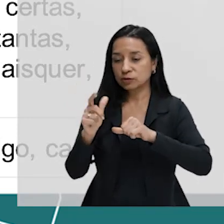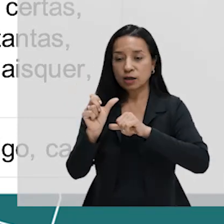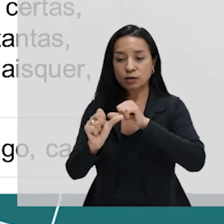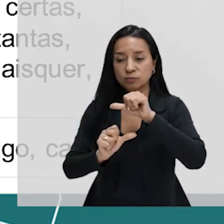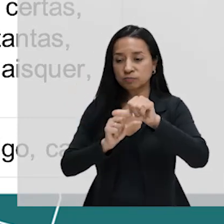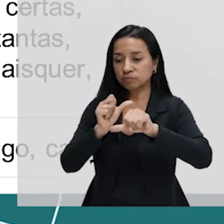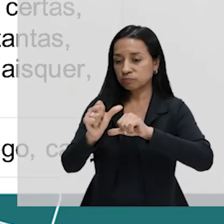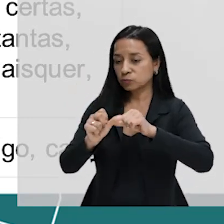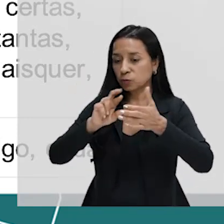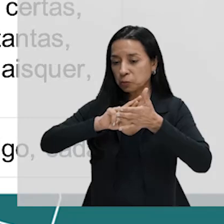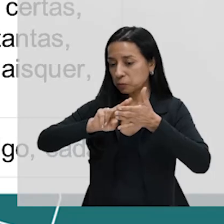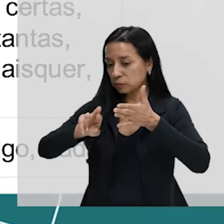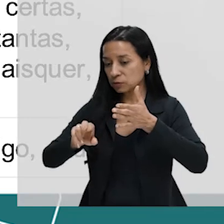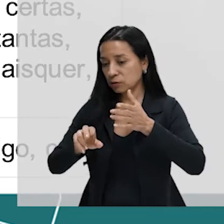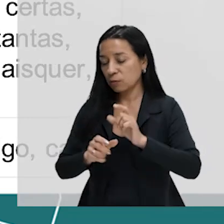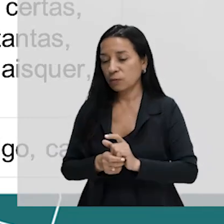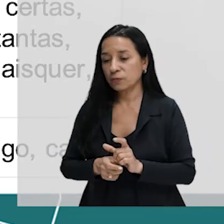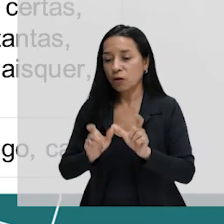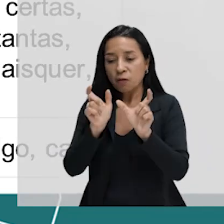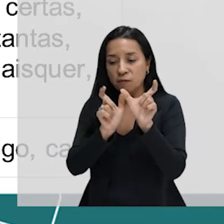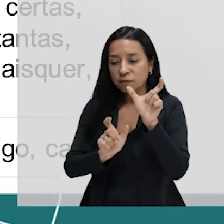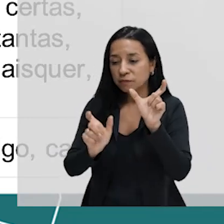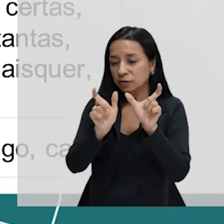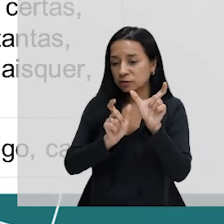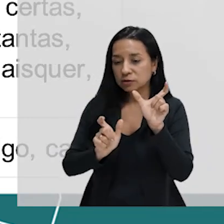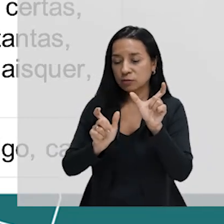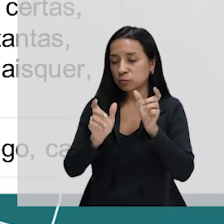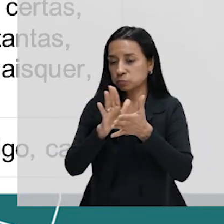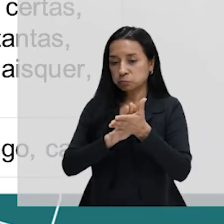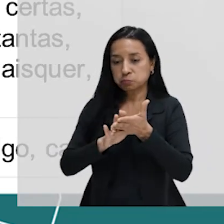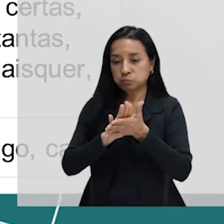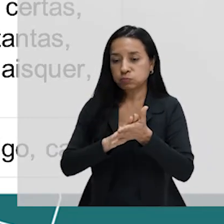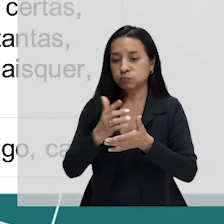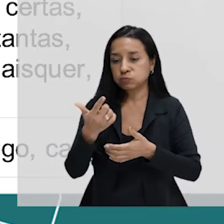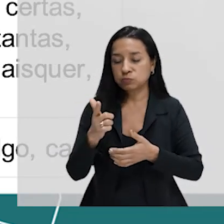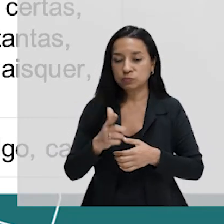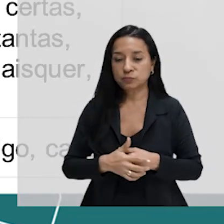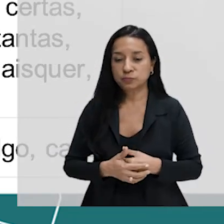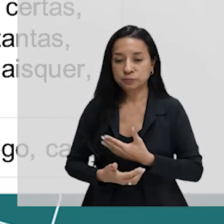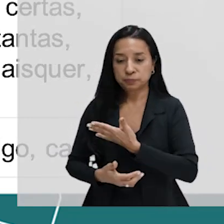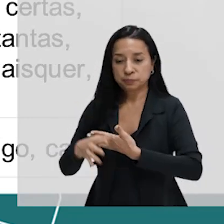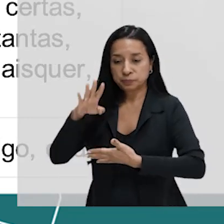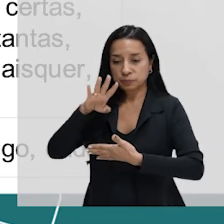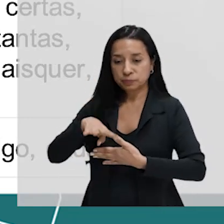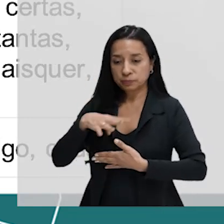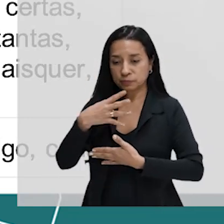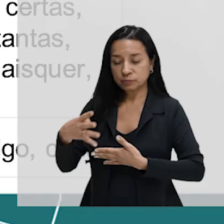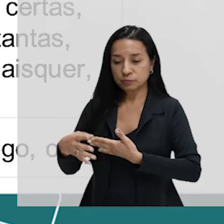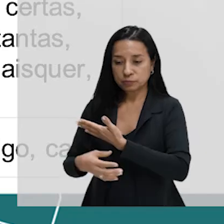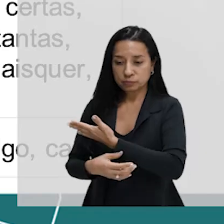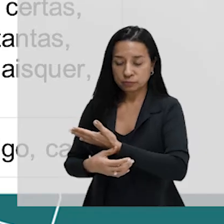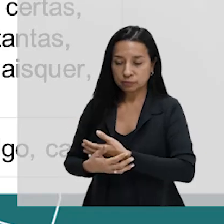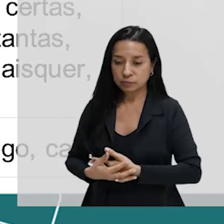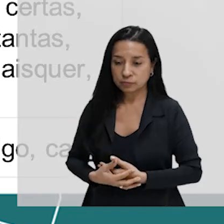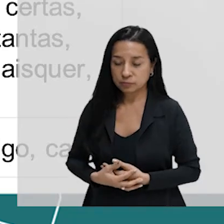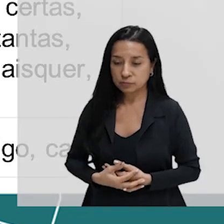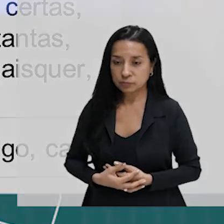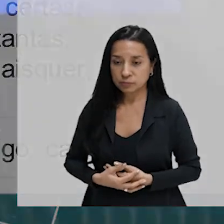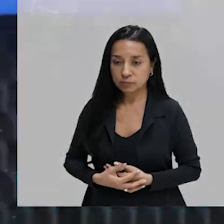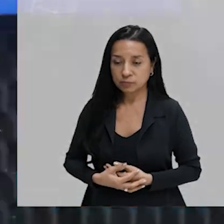tem variação, não tem flexão. Quem, alguém, ninguém, nada,